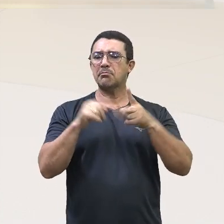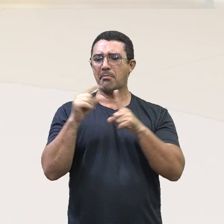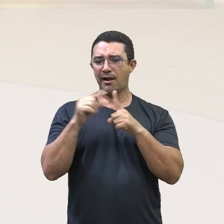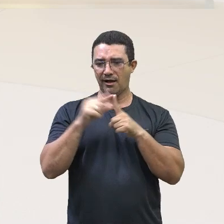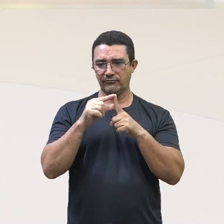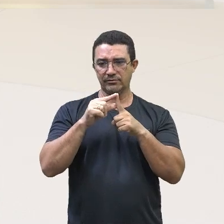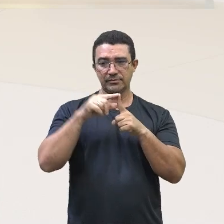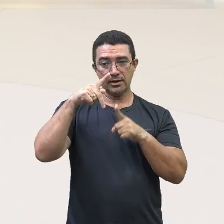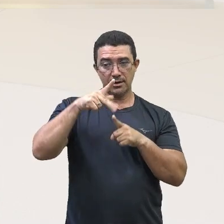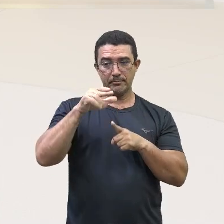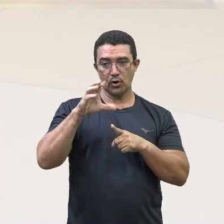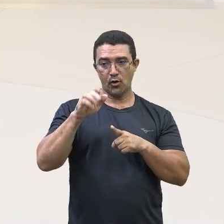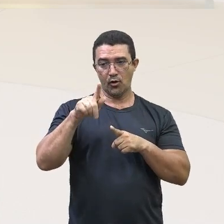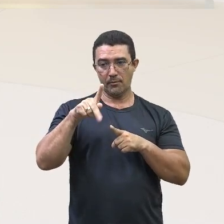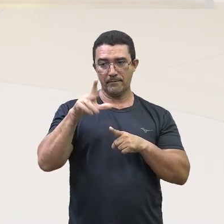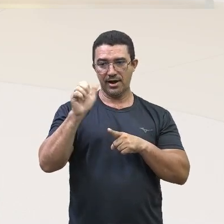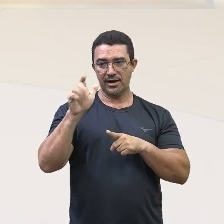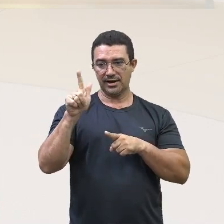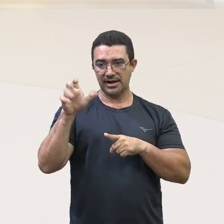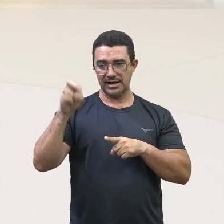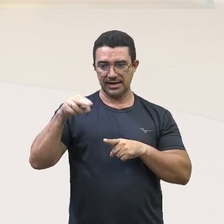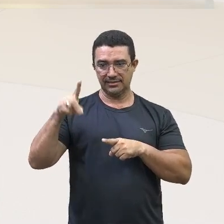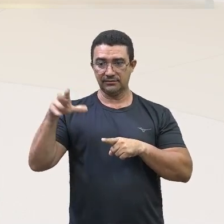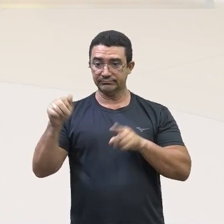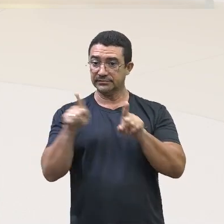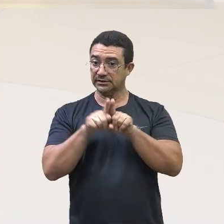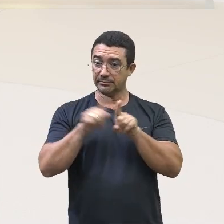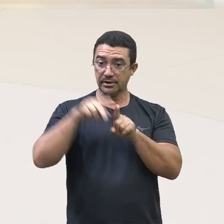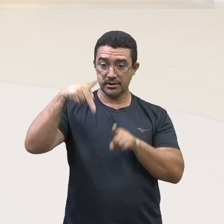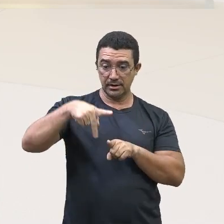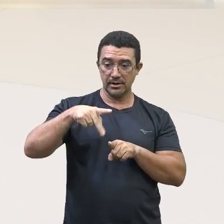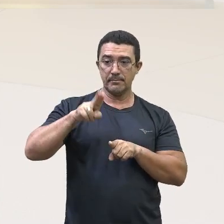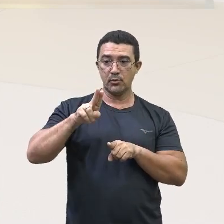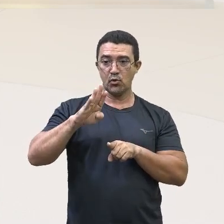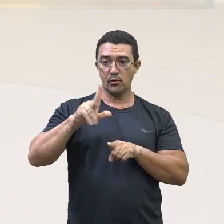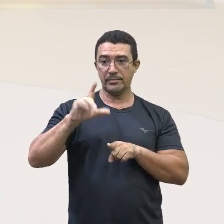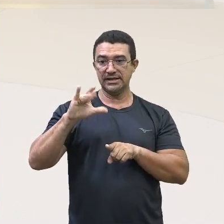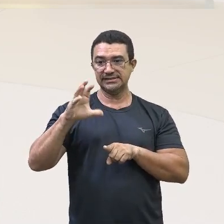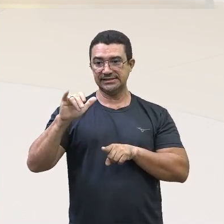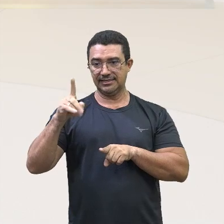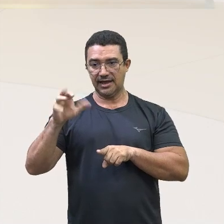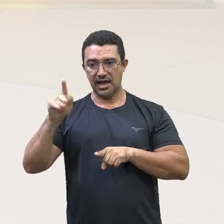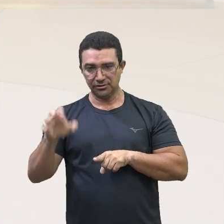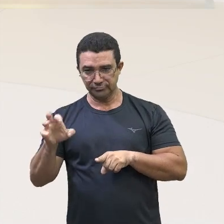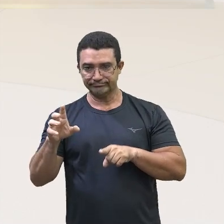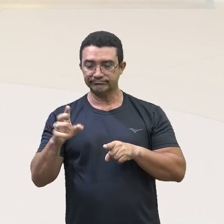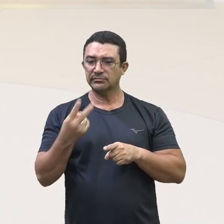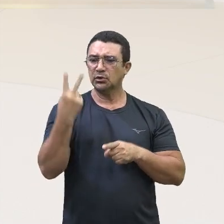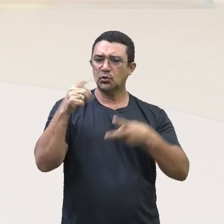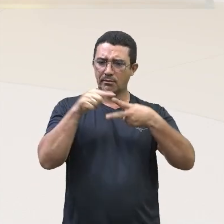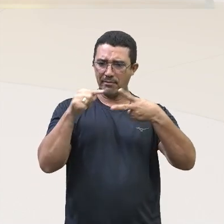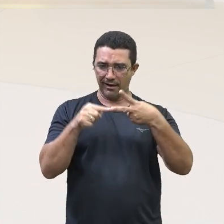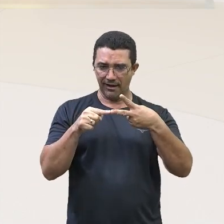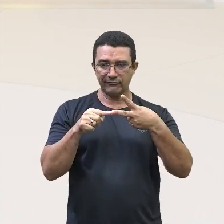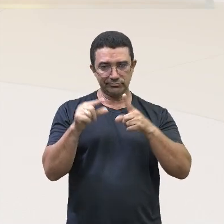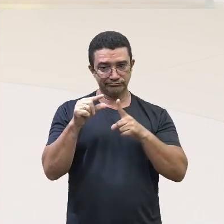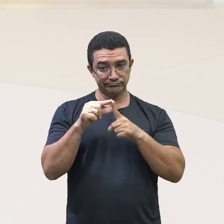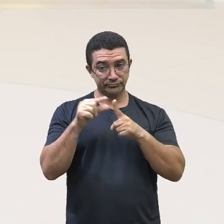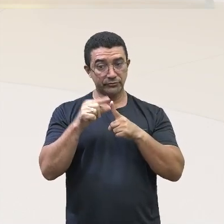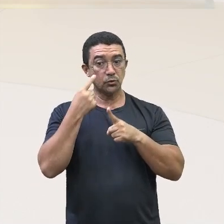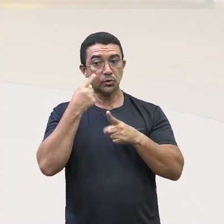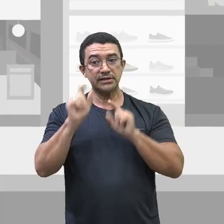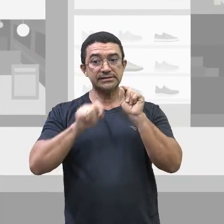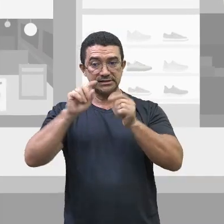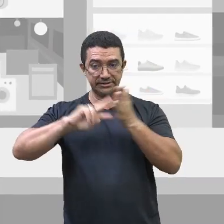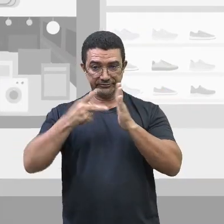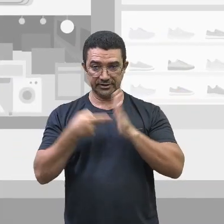como sinônimos e de certo aspecto são, né, professora? Mas eles têm diferença entre eles, nós também vamos passar por tudo isso. Vamos ver um pouquinho sobre